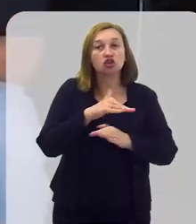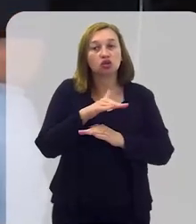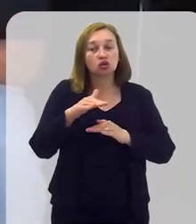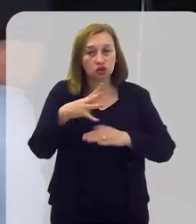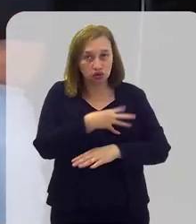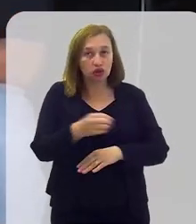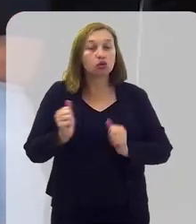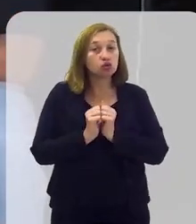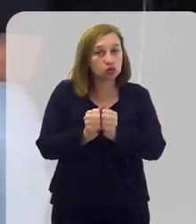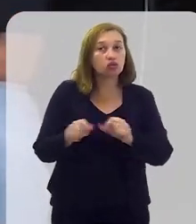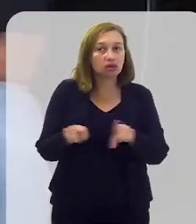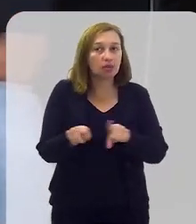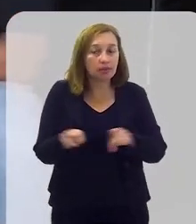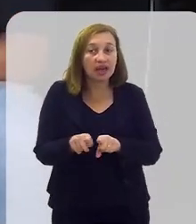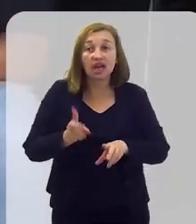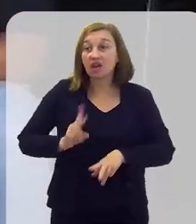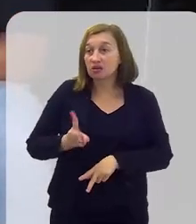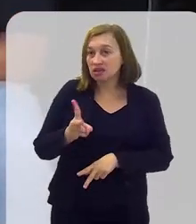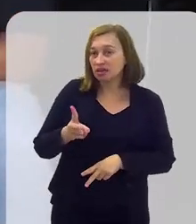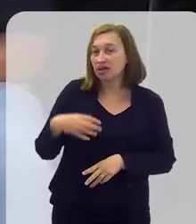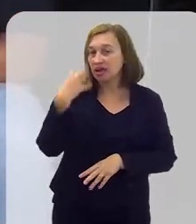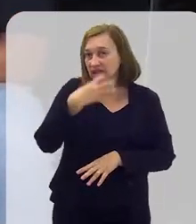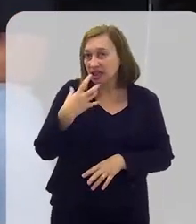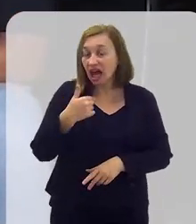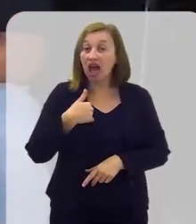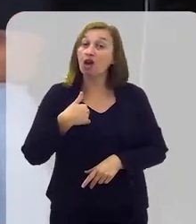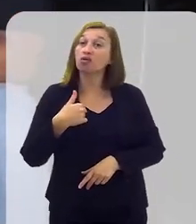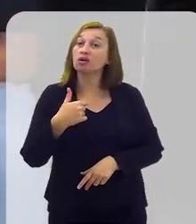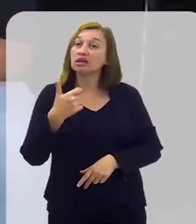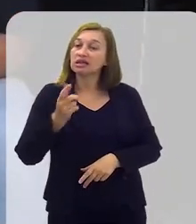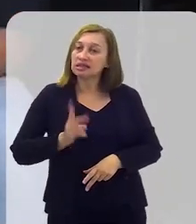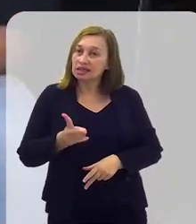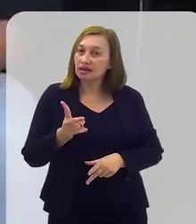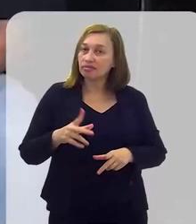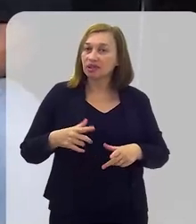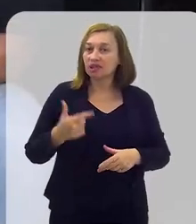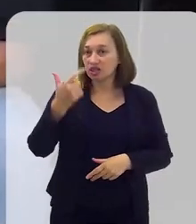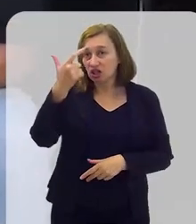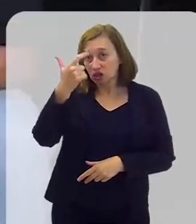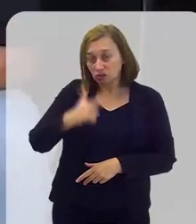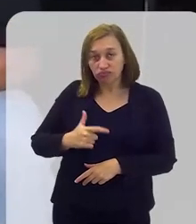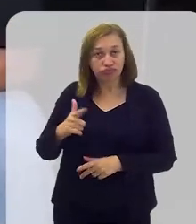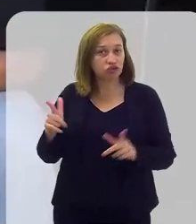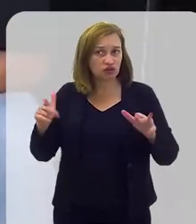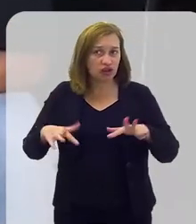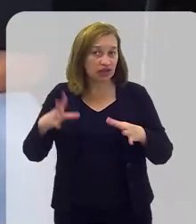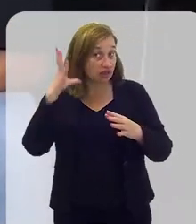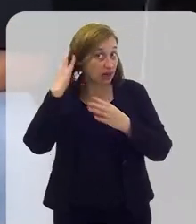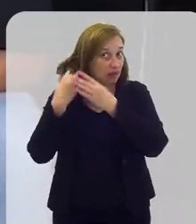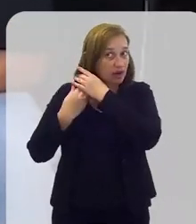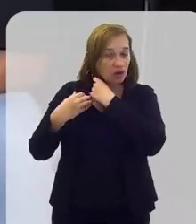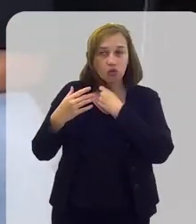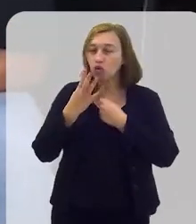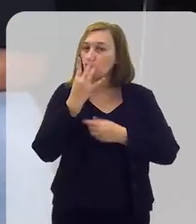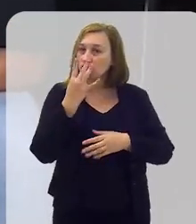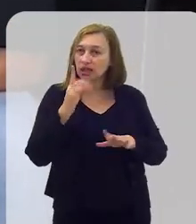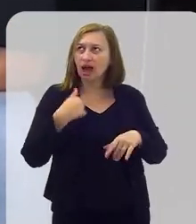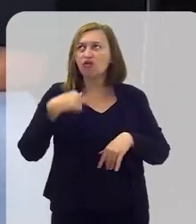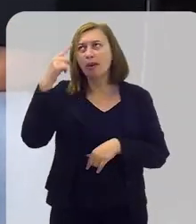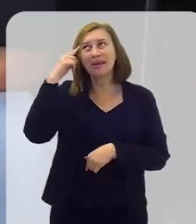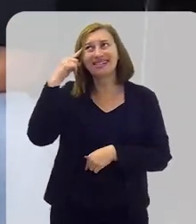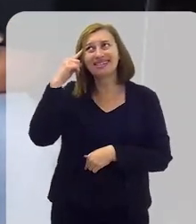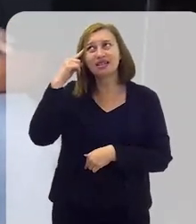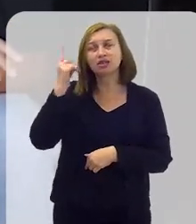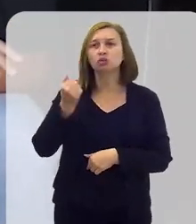sempre ia cantar e mas sempre fui diferente né Sempre tive o cabelo colorido enfim e aí de um tempo para cá eu fiquei pensando